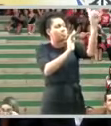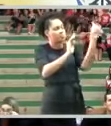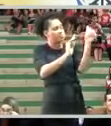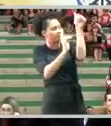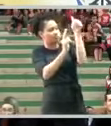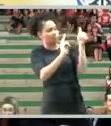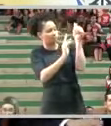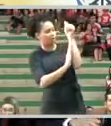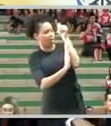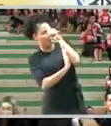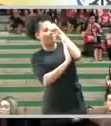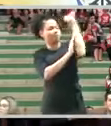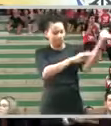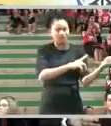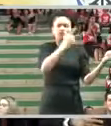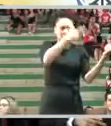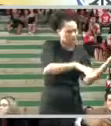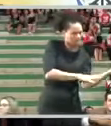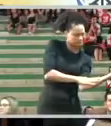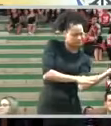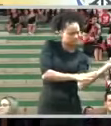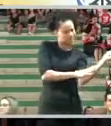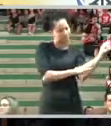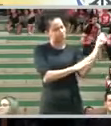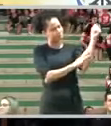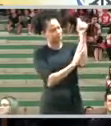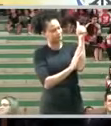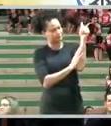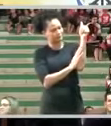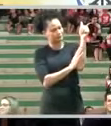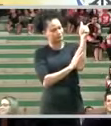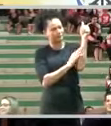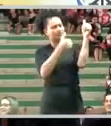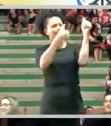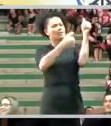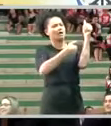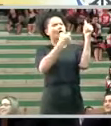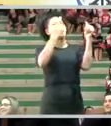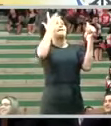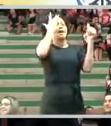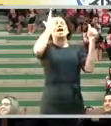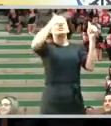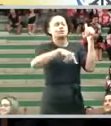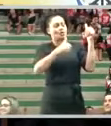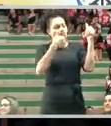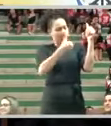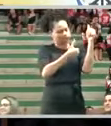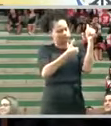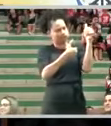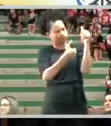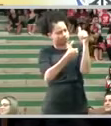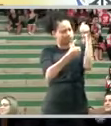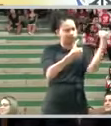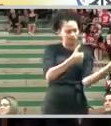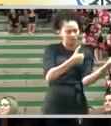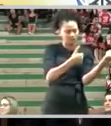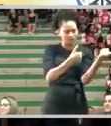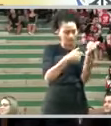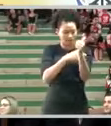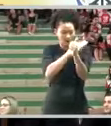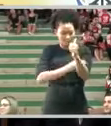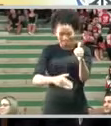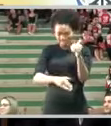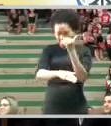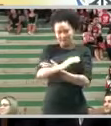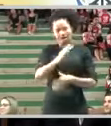Colocaram ele de pé. No outro dia, quando vão lá, ele estava caído. E para piorar, as mãos